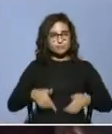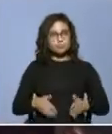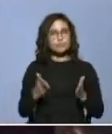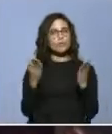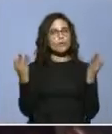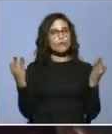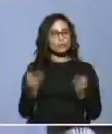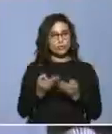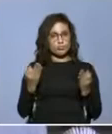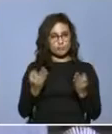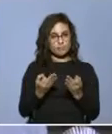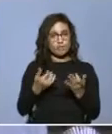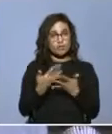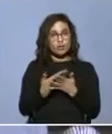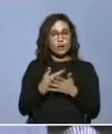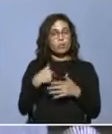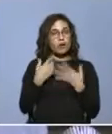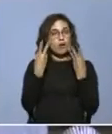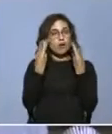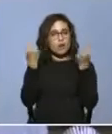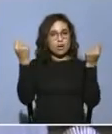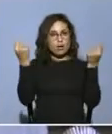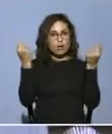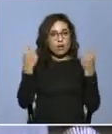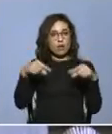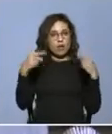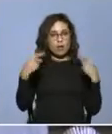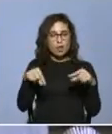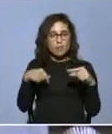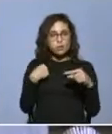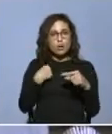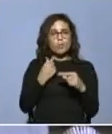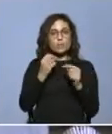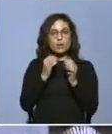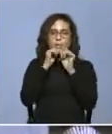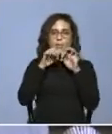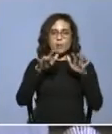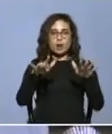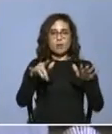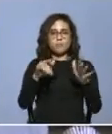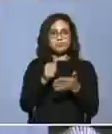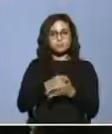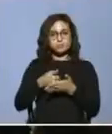encha de alegria as vossas almas e faça de vós mensageiros do seu Evangelho.